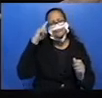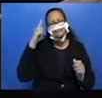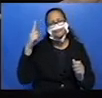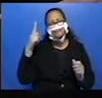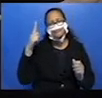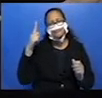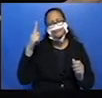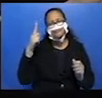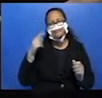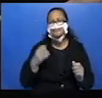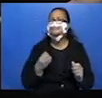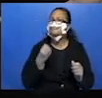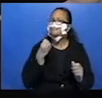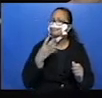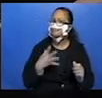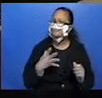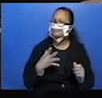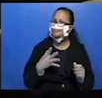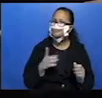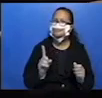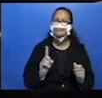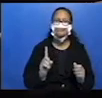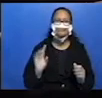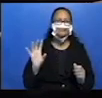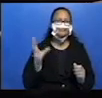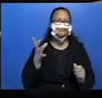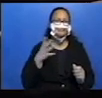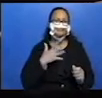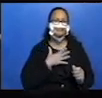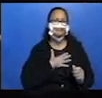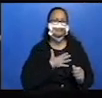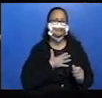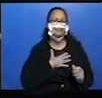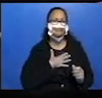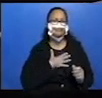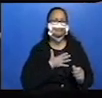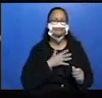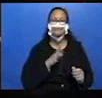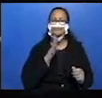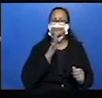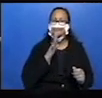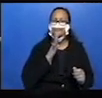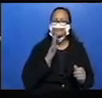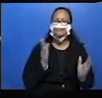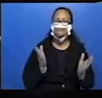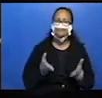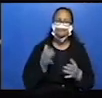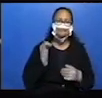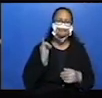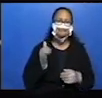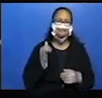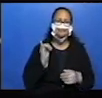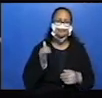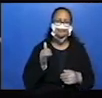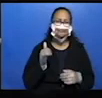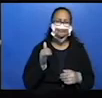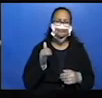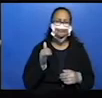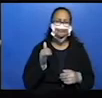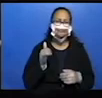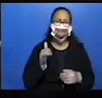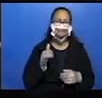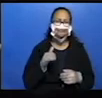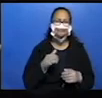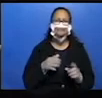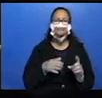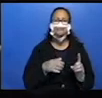ufa, ainda bem que isso não aconteceu comigo? Conheça agora uma narrativa desse tipo, em que a